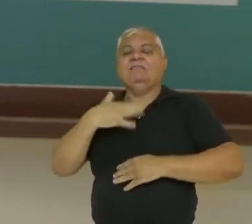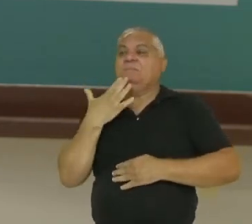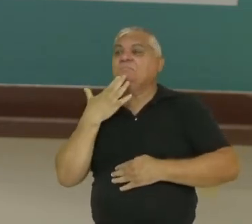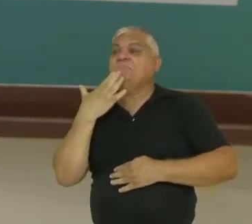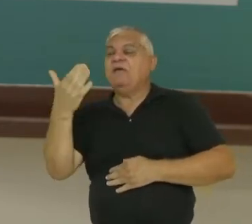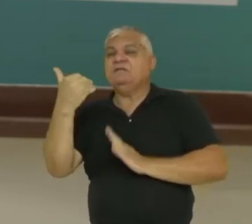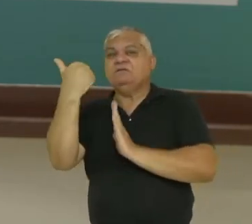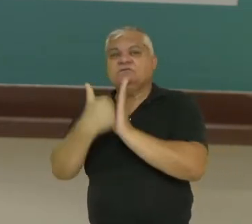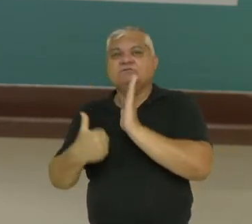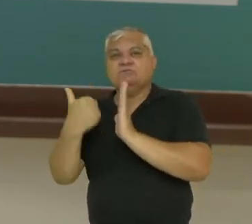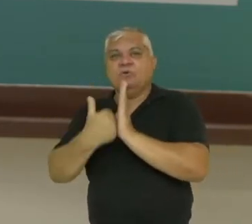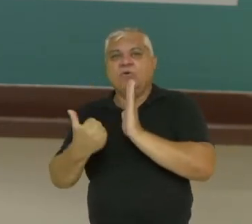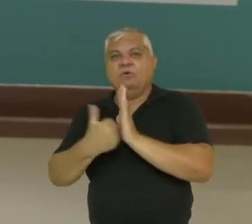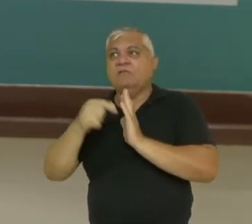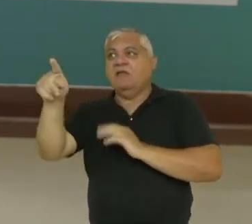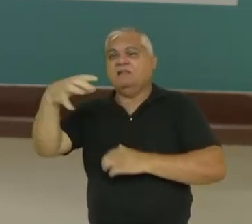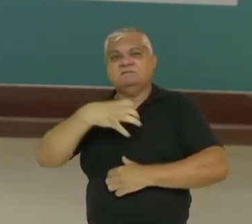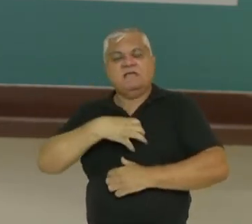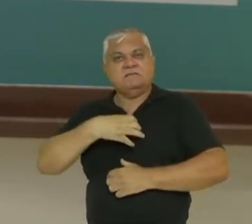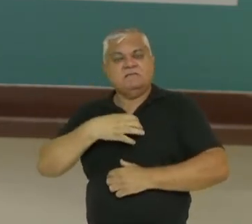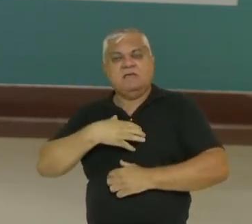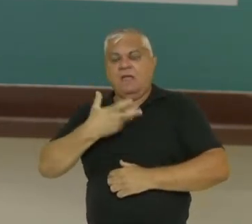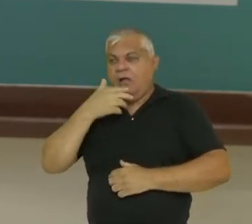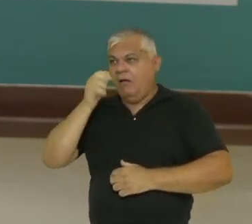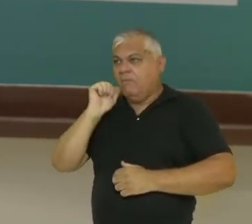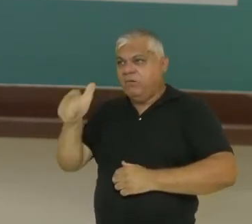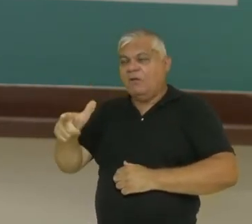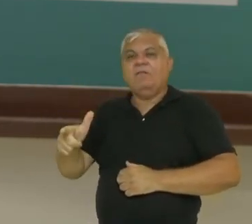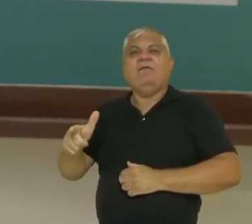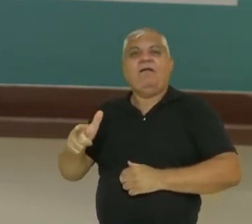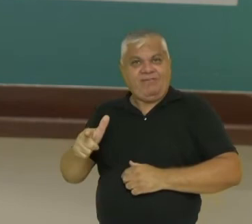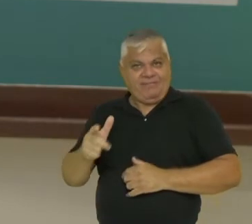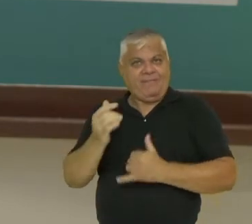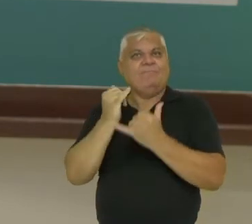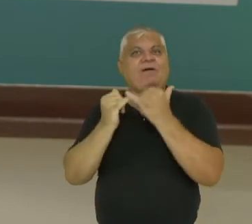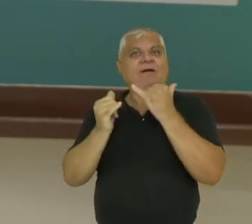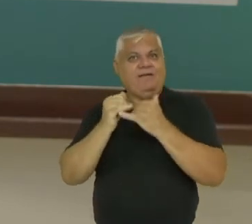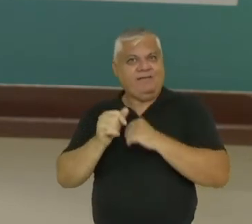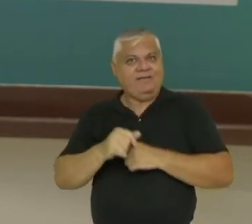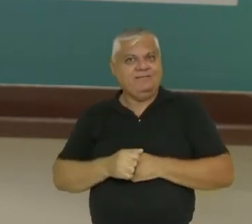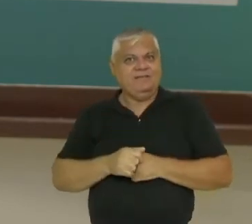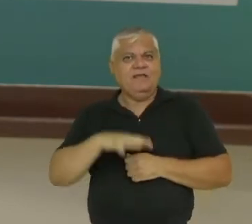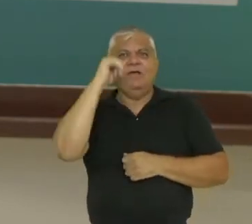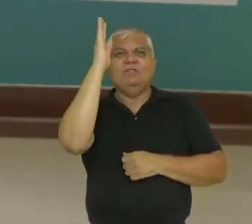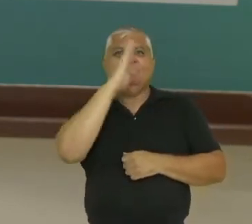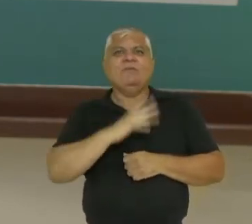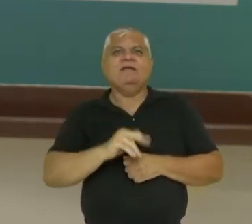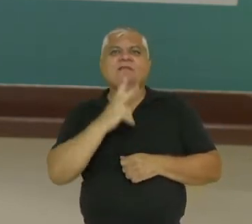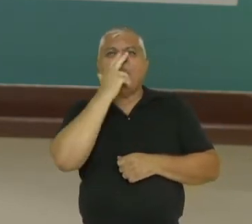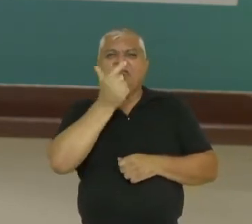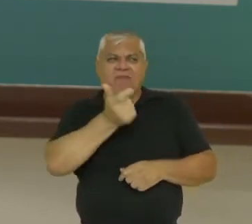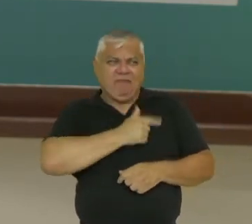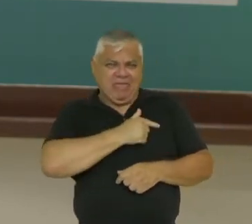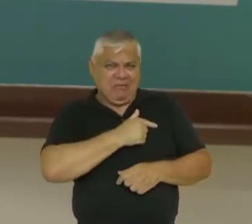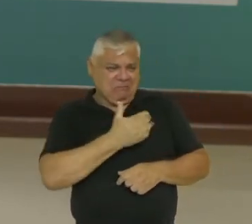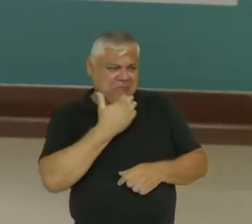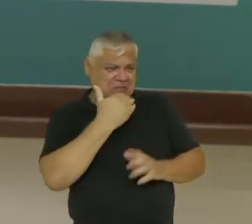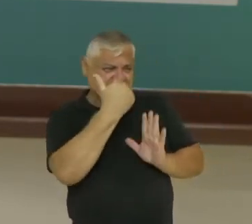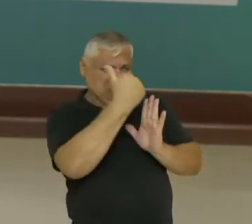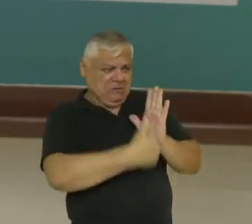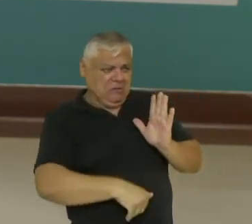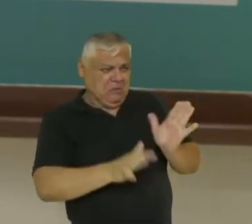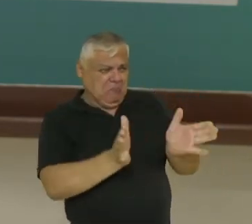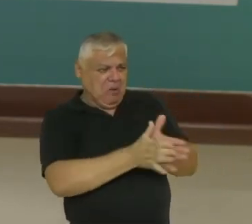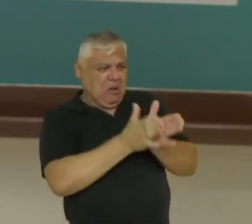tem condições de me dar um desconto? Tem que pedir desconto. Não é vergonha, muito pelo contrário, isso